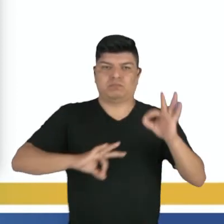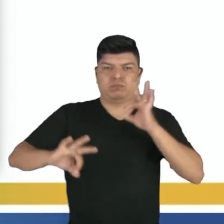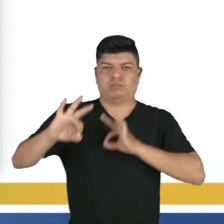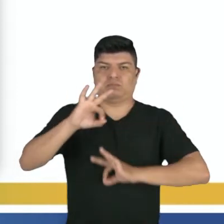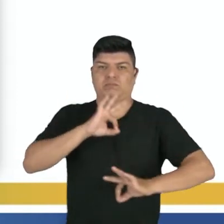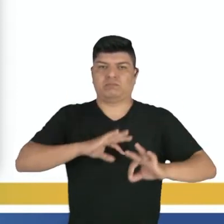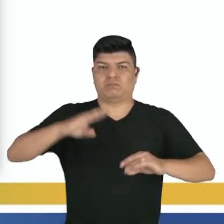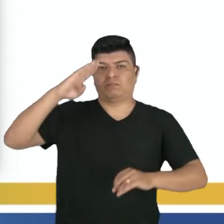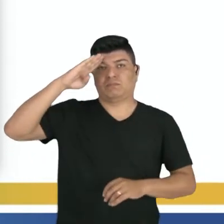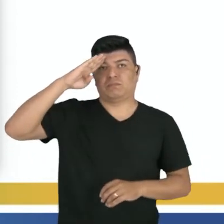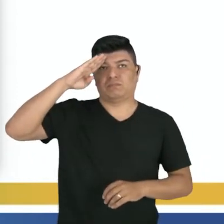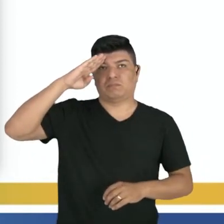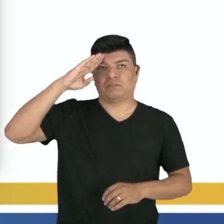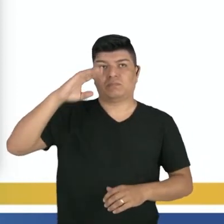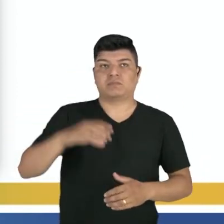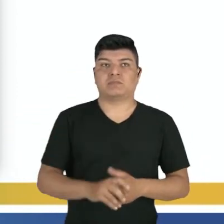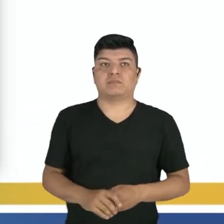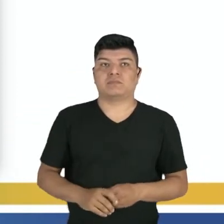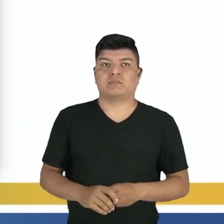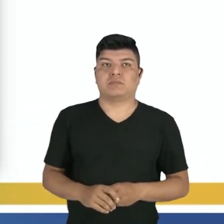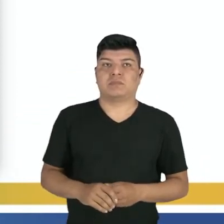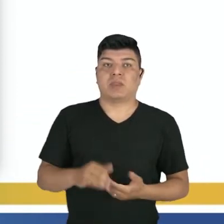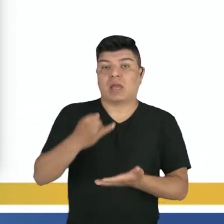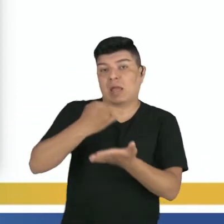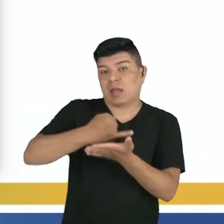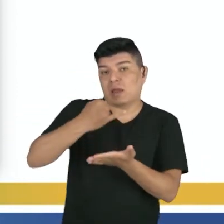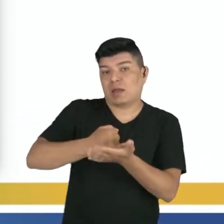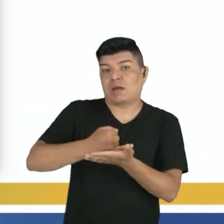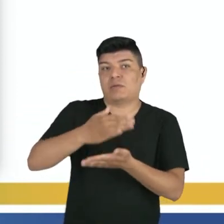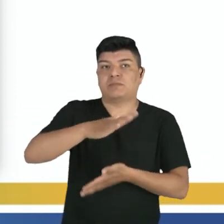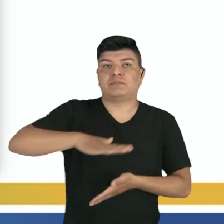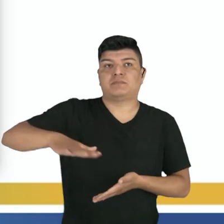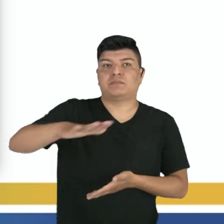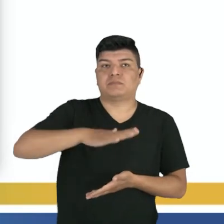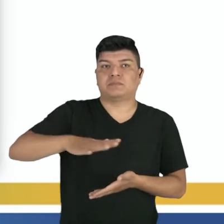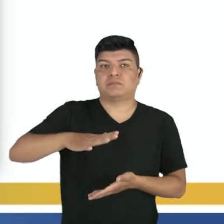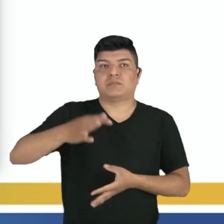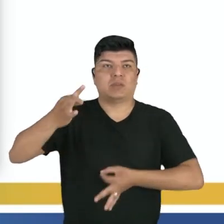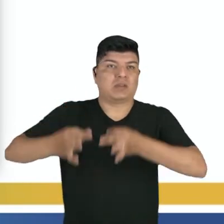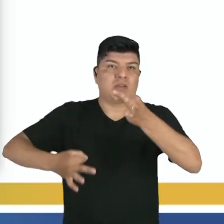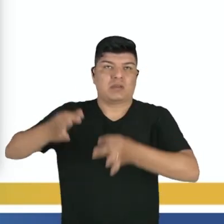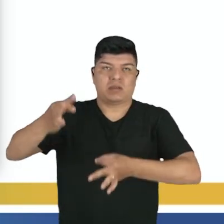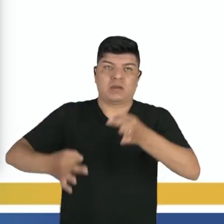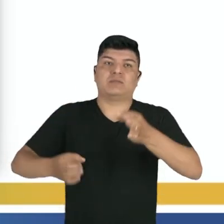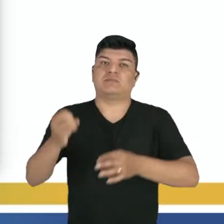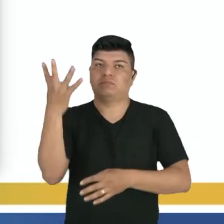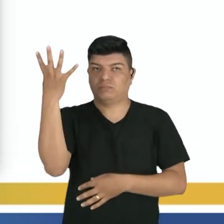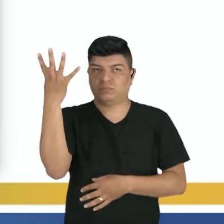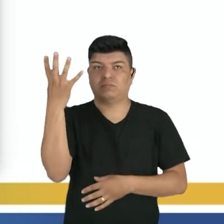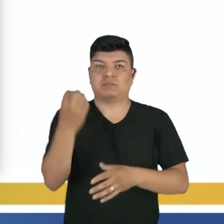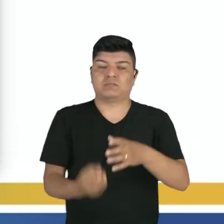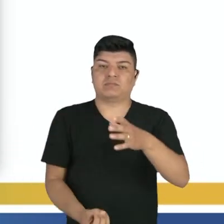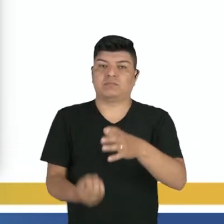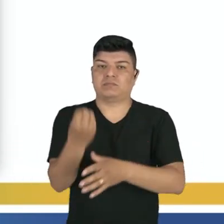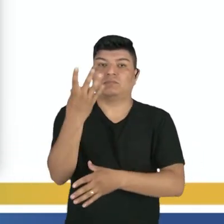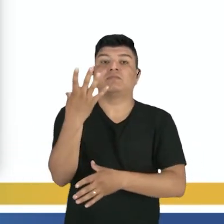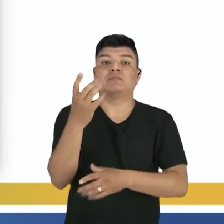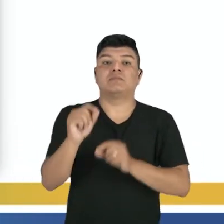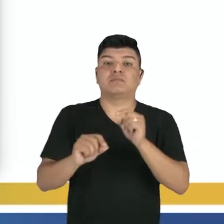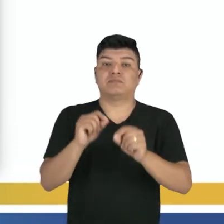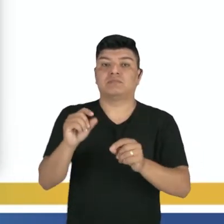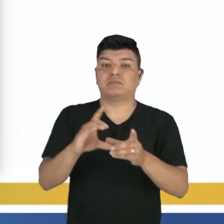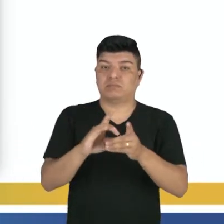permanente, imposto nacional, aplicação da justiça, criação de uma